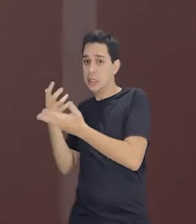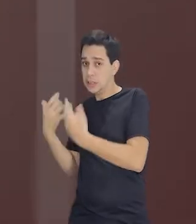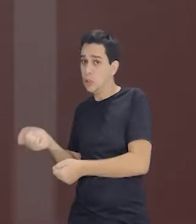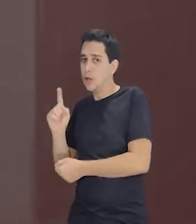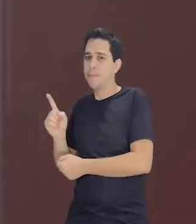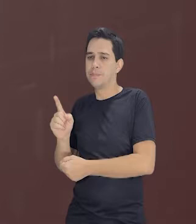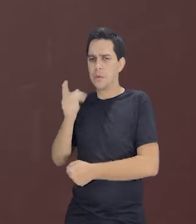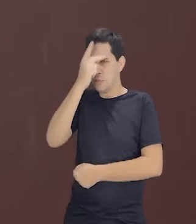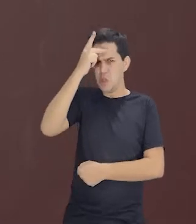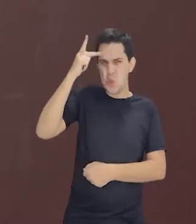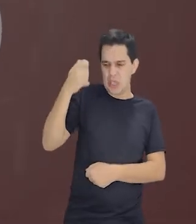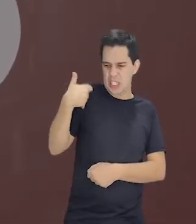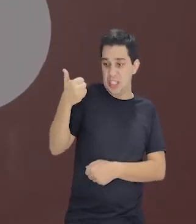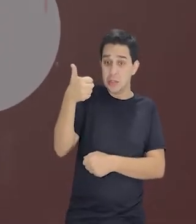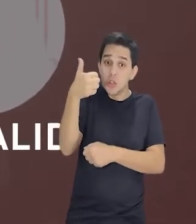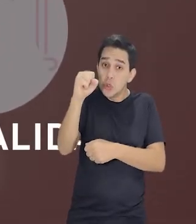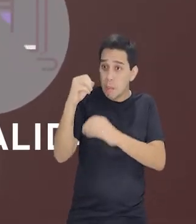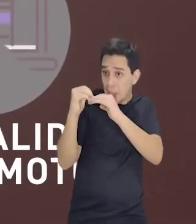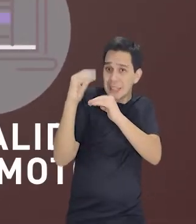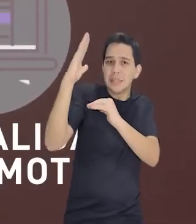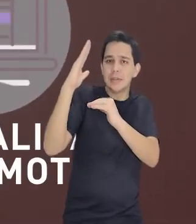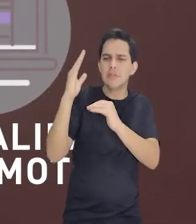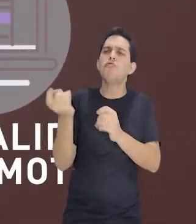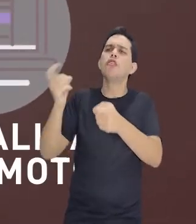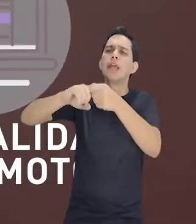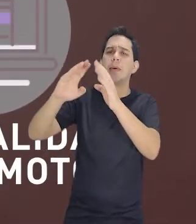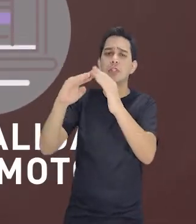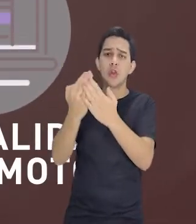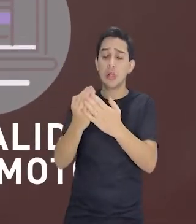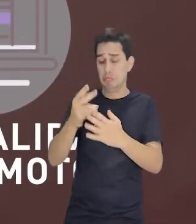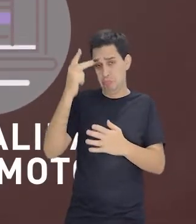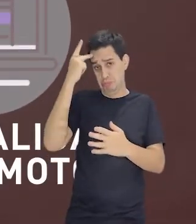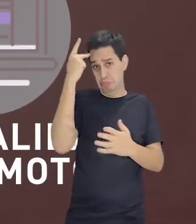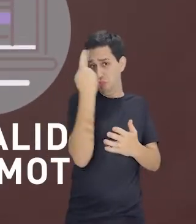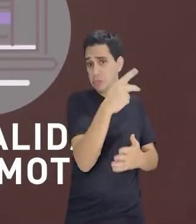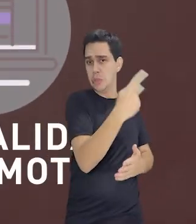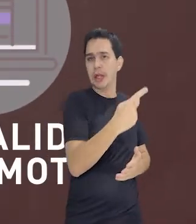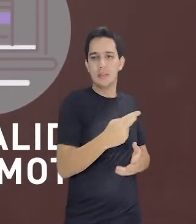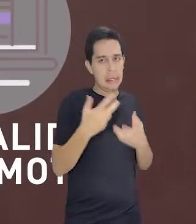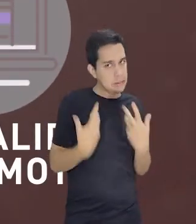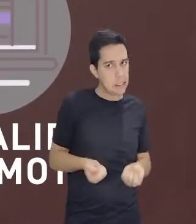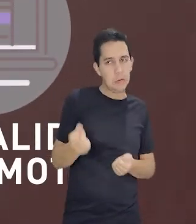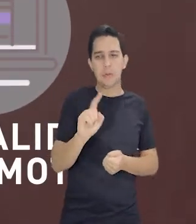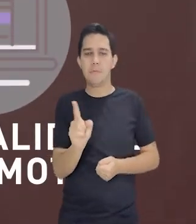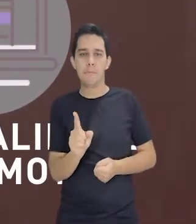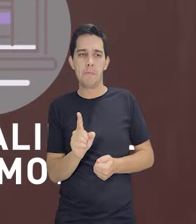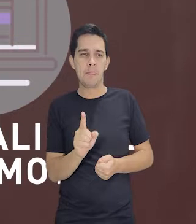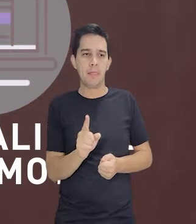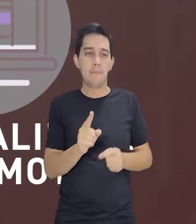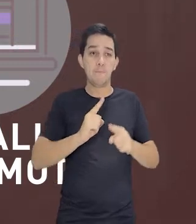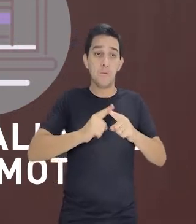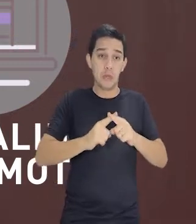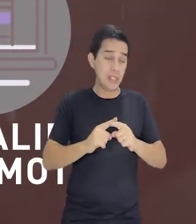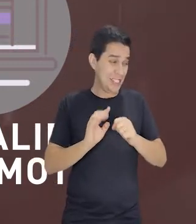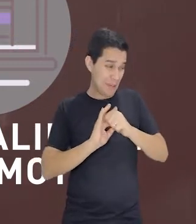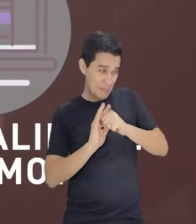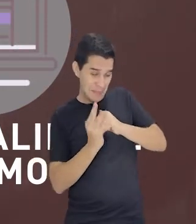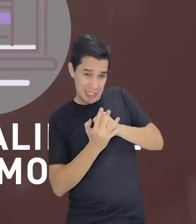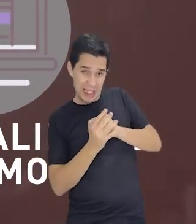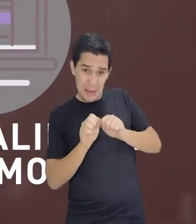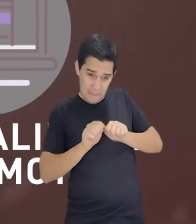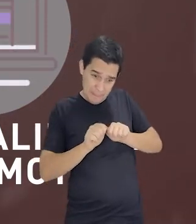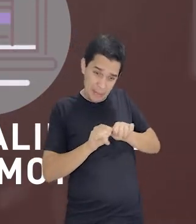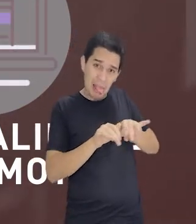ensino remoto, que a pandemia foi muito... pegou a todos de surpresa e teve a necessidade